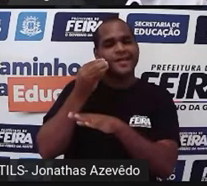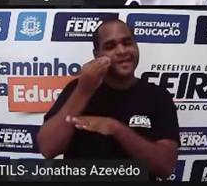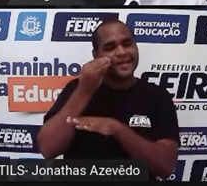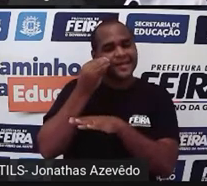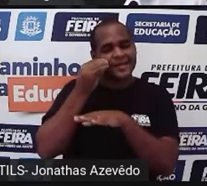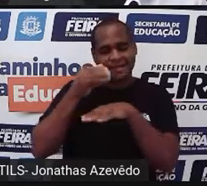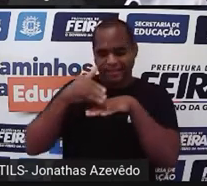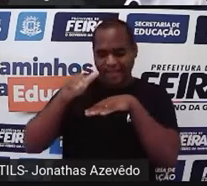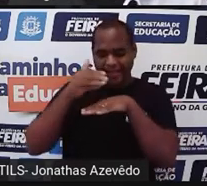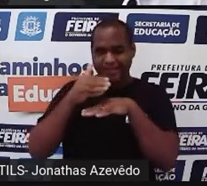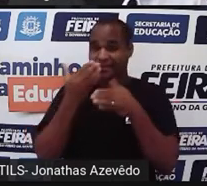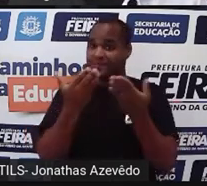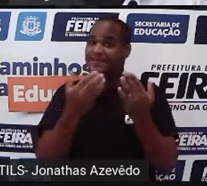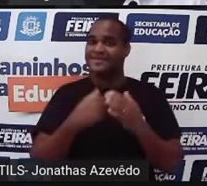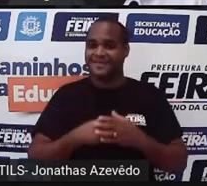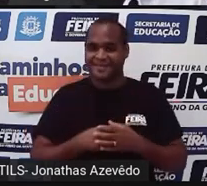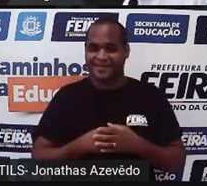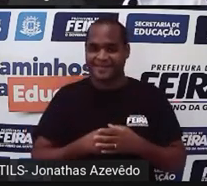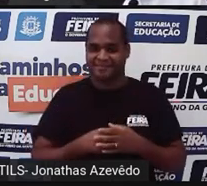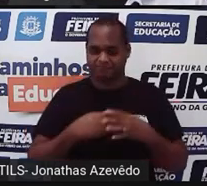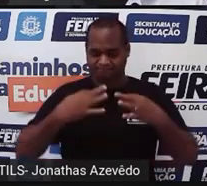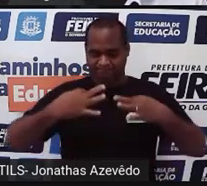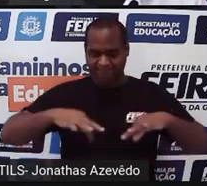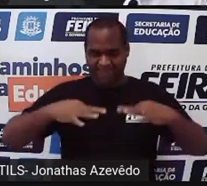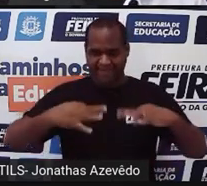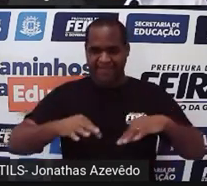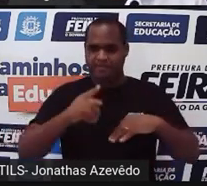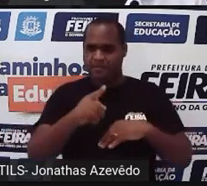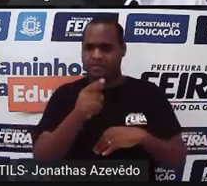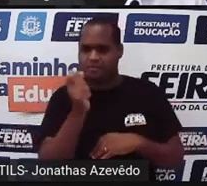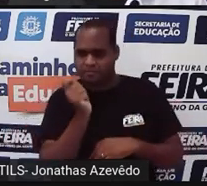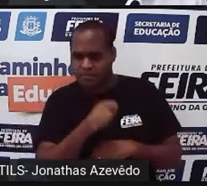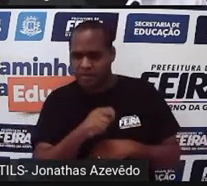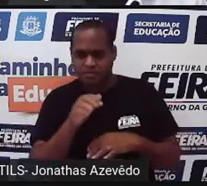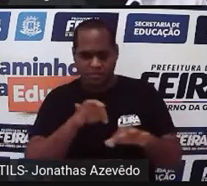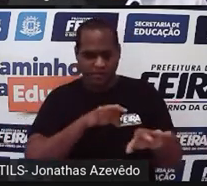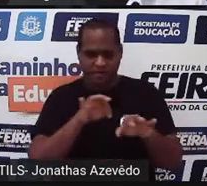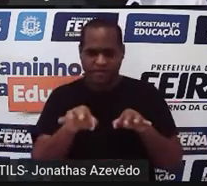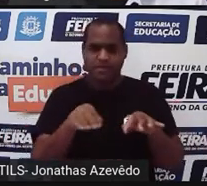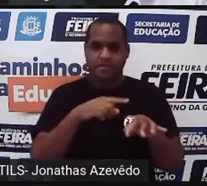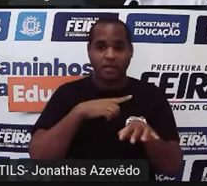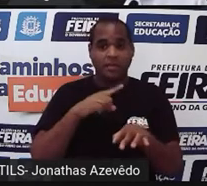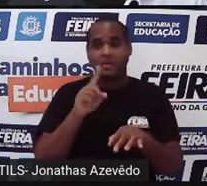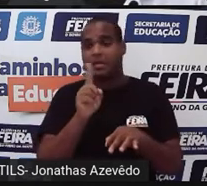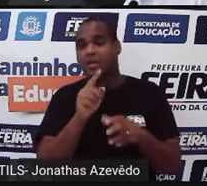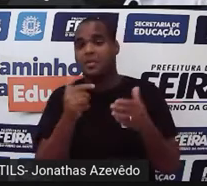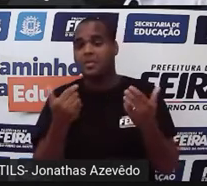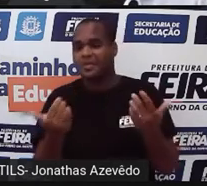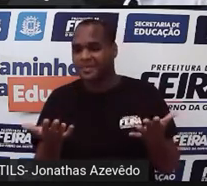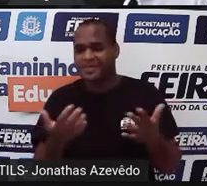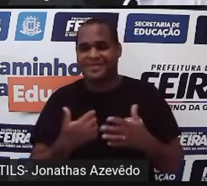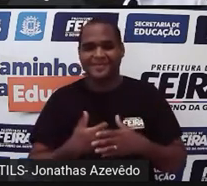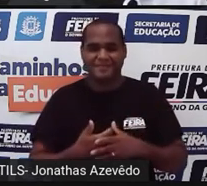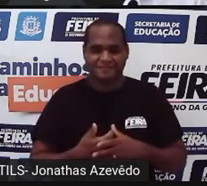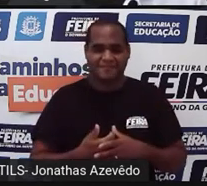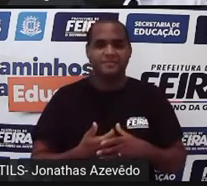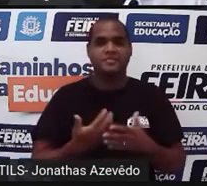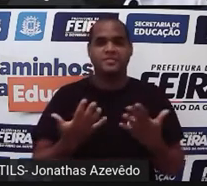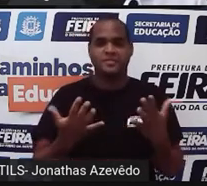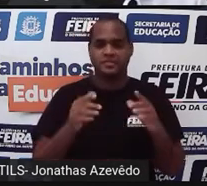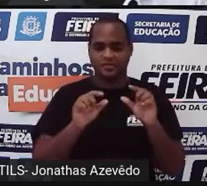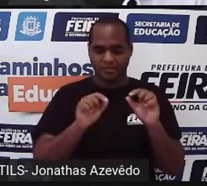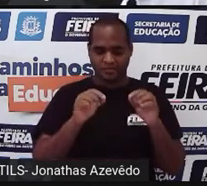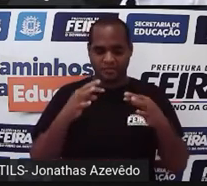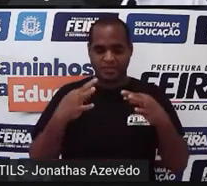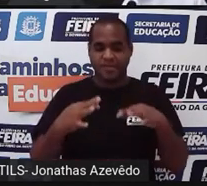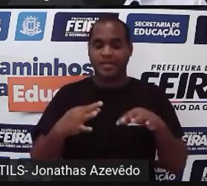quero fazer com você aqui, para saber se você de fato é uma pessoa organizada ou não. Tá bom? Bom, então qual é o